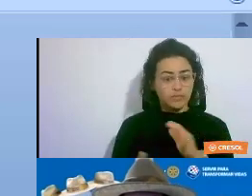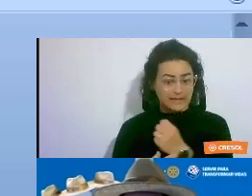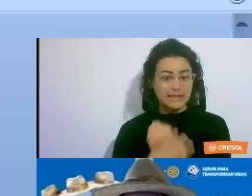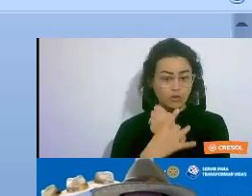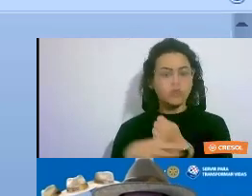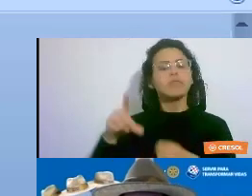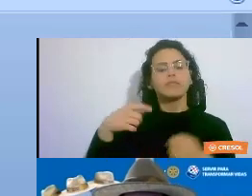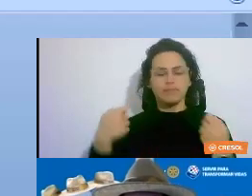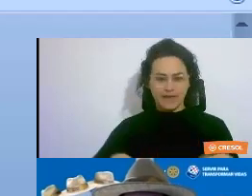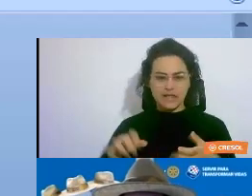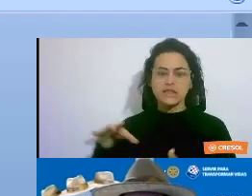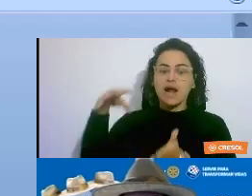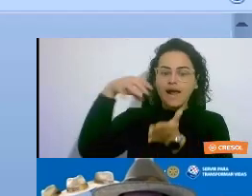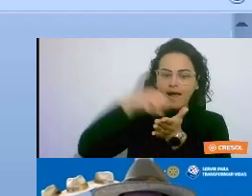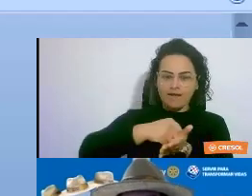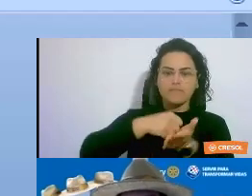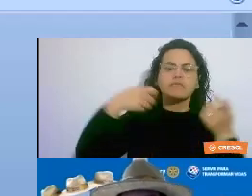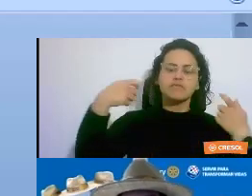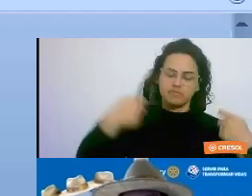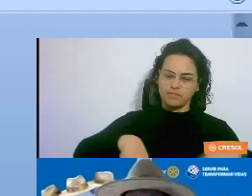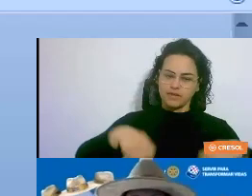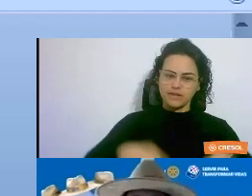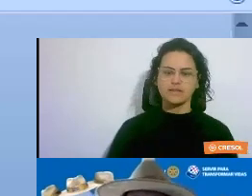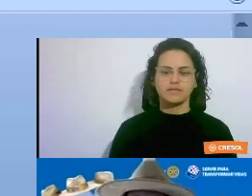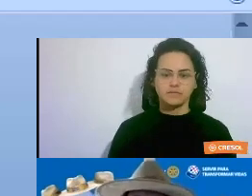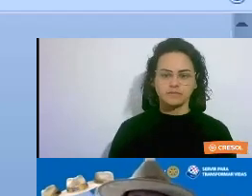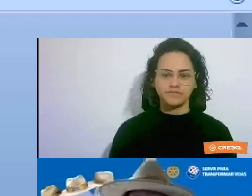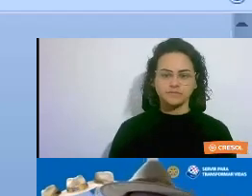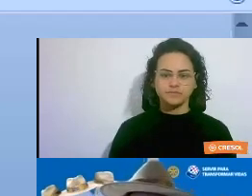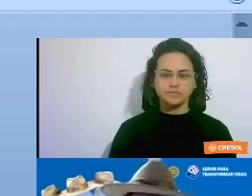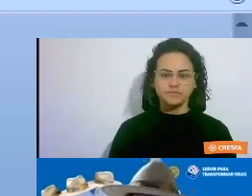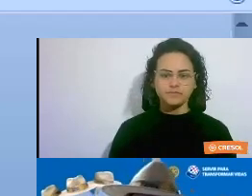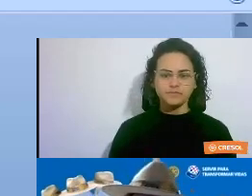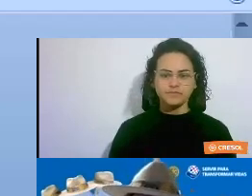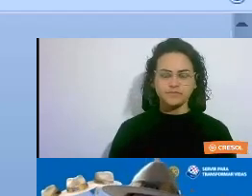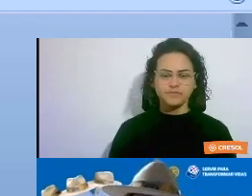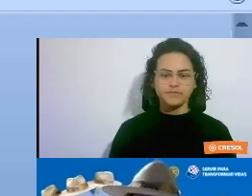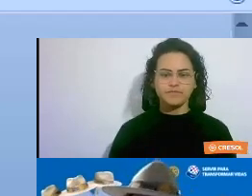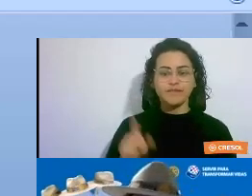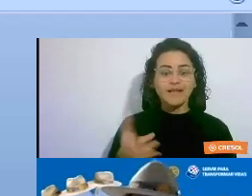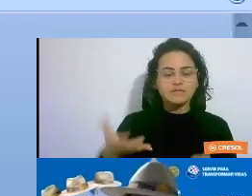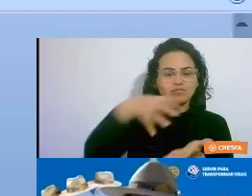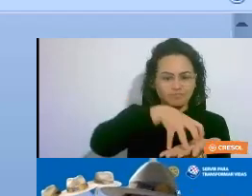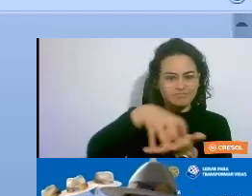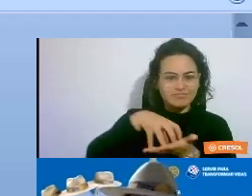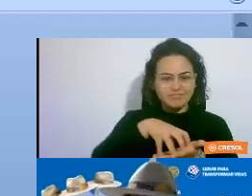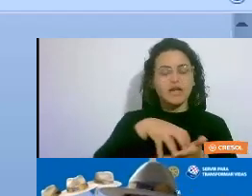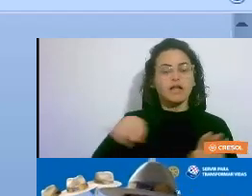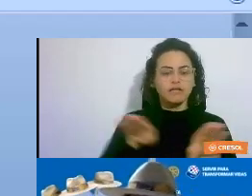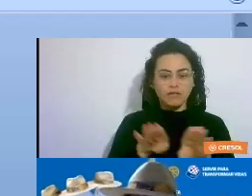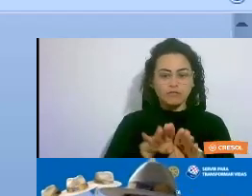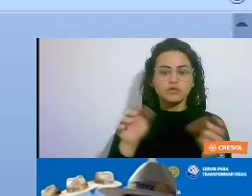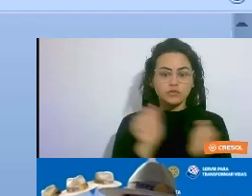que, então, o distrito, né, e juntamente com o clube, receba a contribuição de 5% do